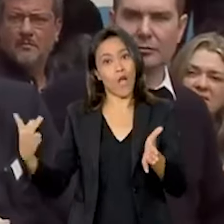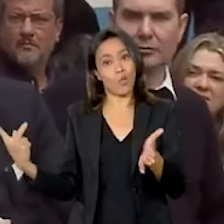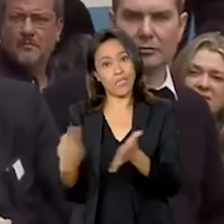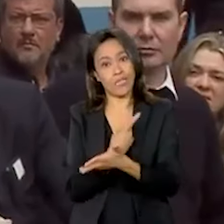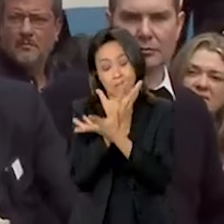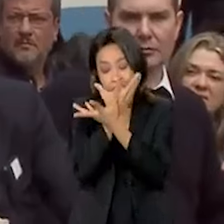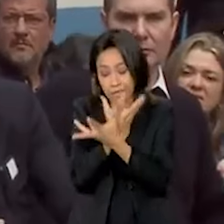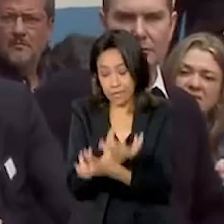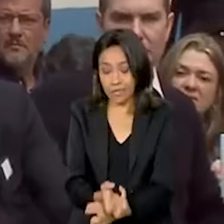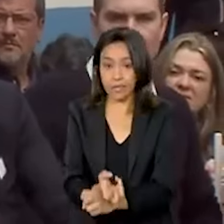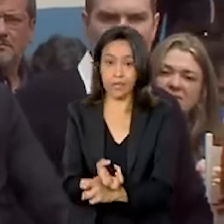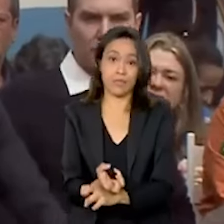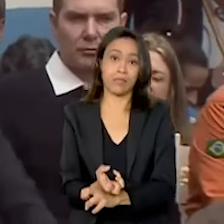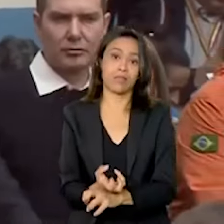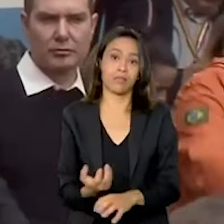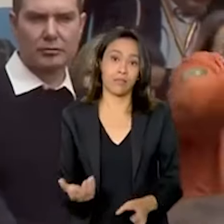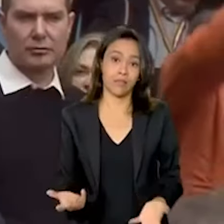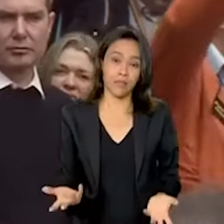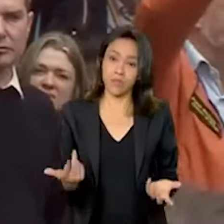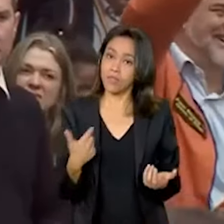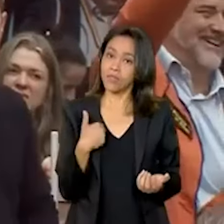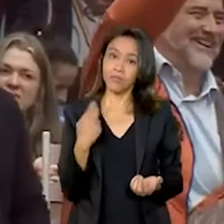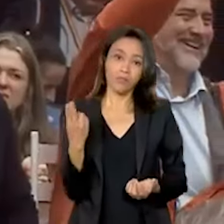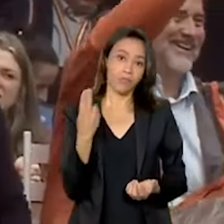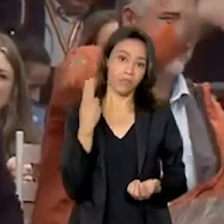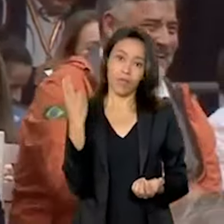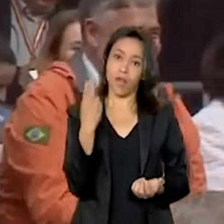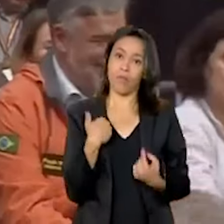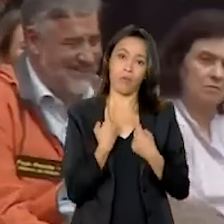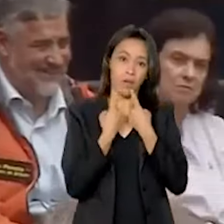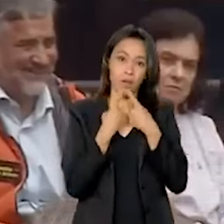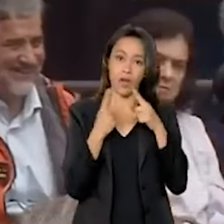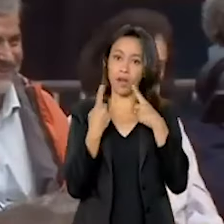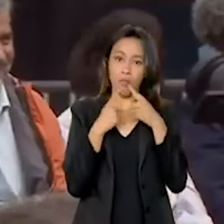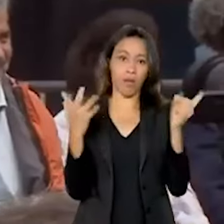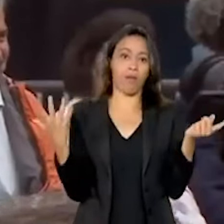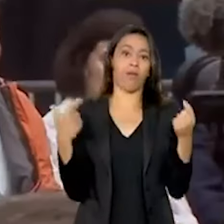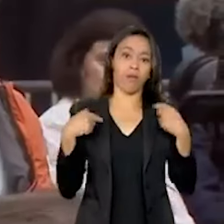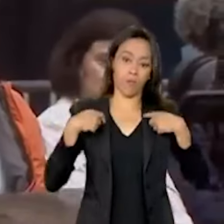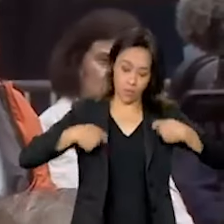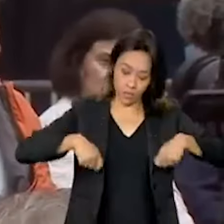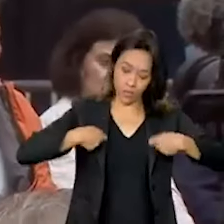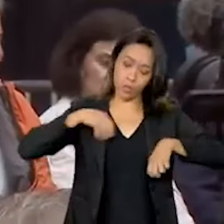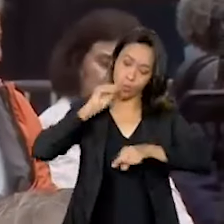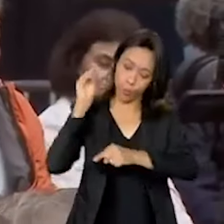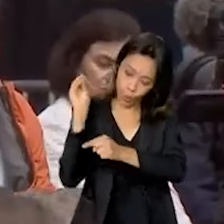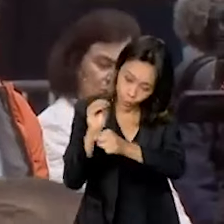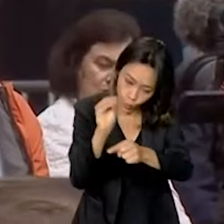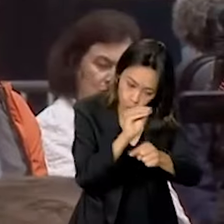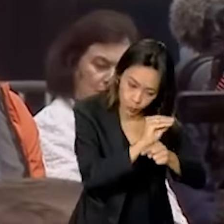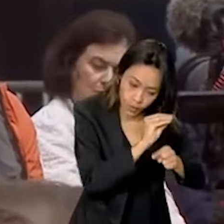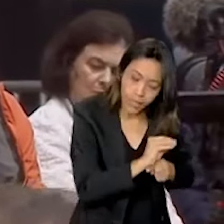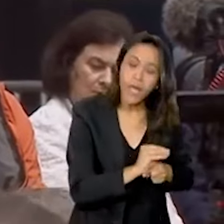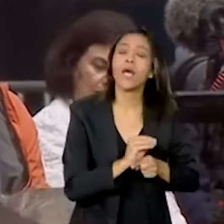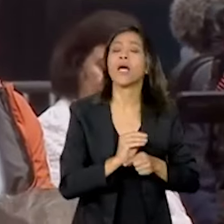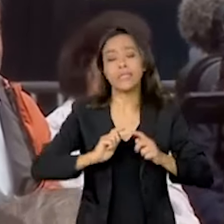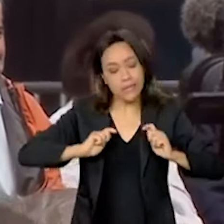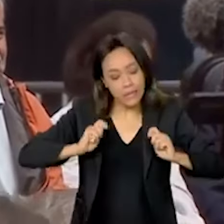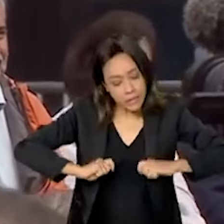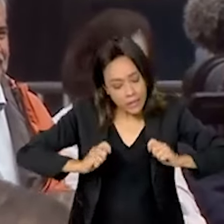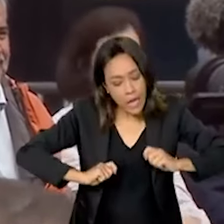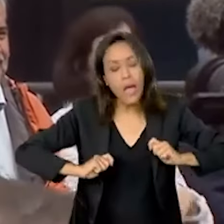história. E eu não posso reclamar, eu tenho que cuidar e fazer aquilo que for possível fazer, e